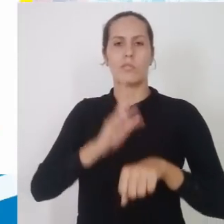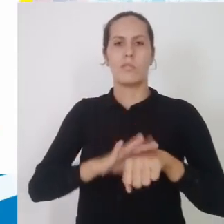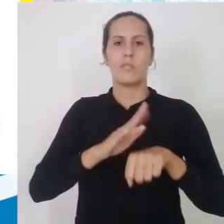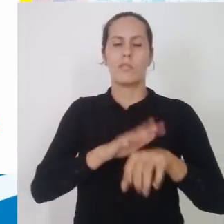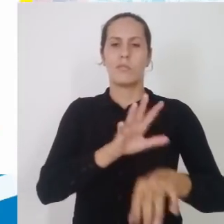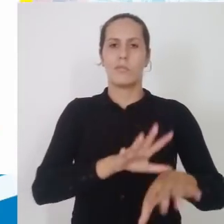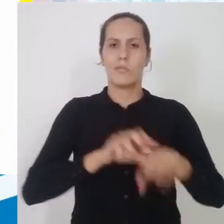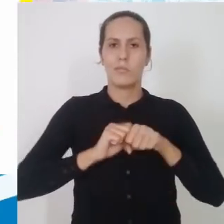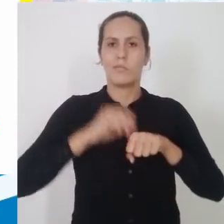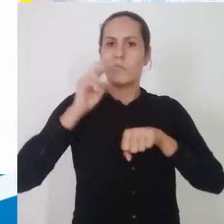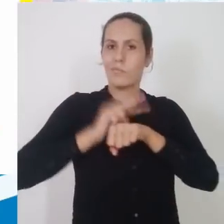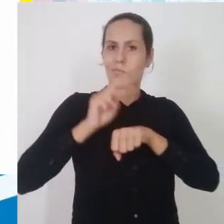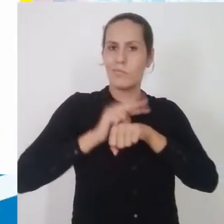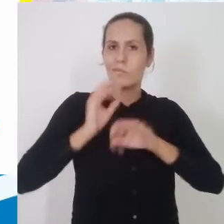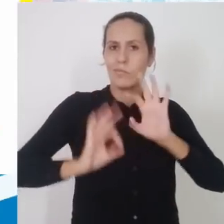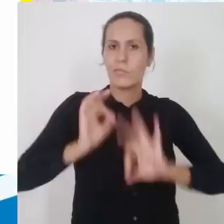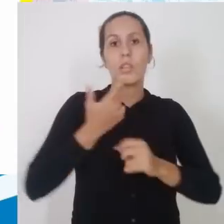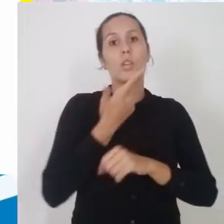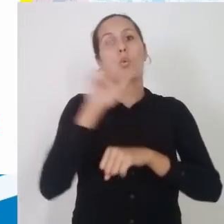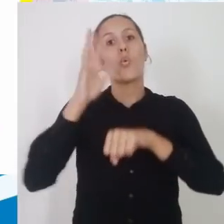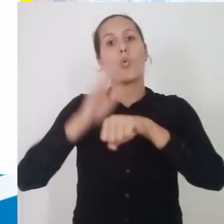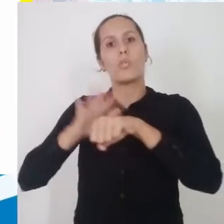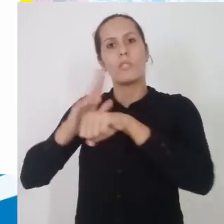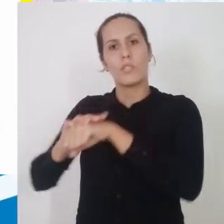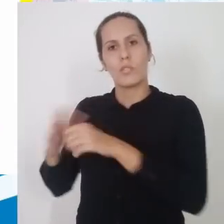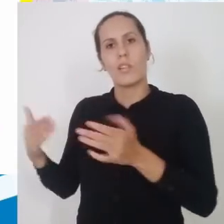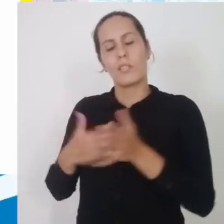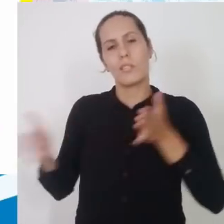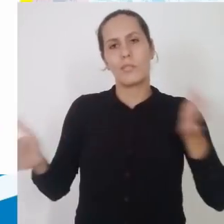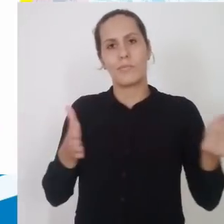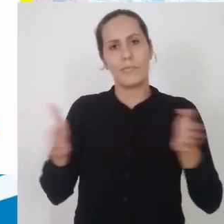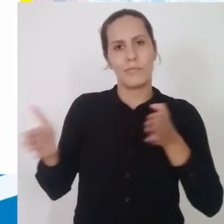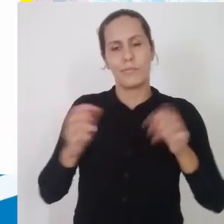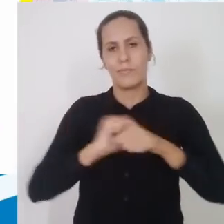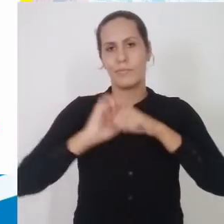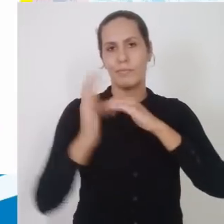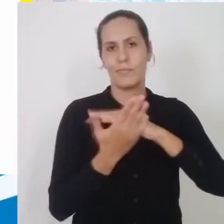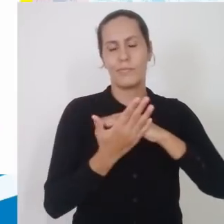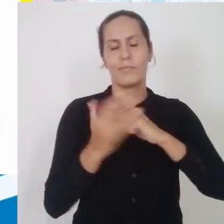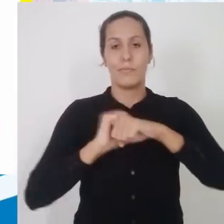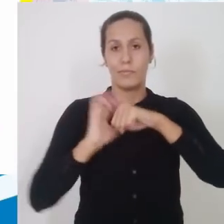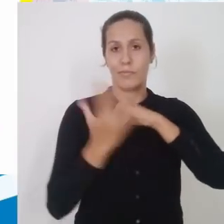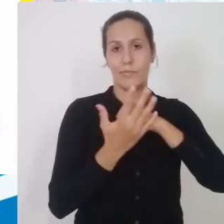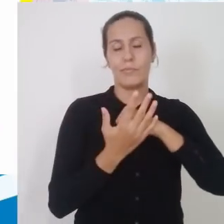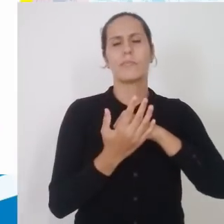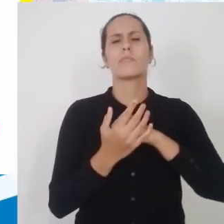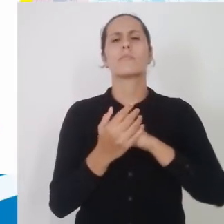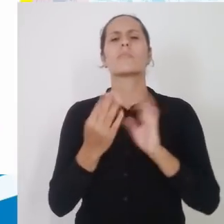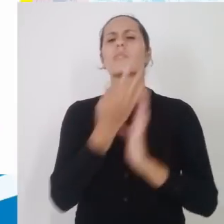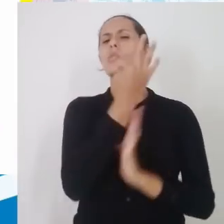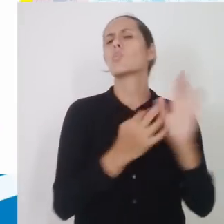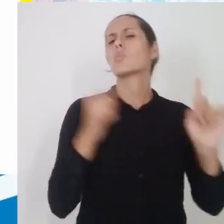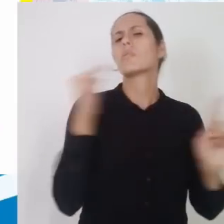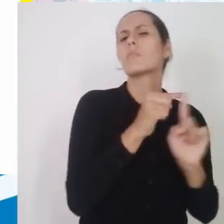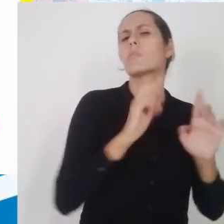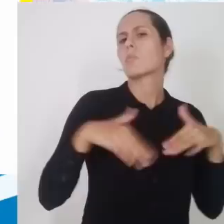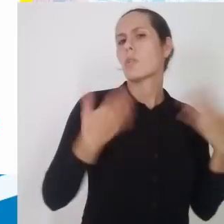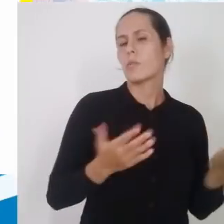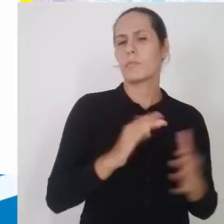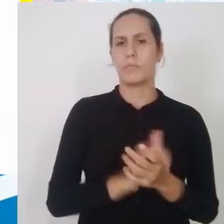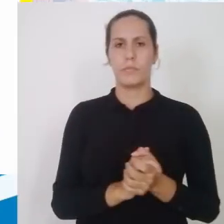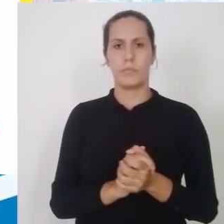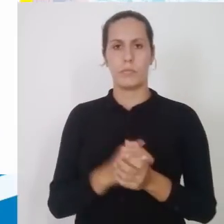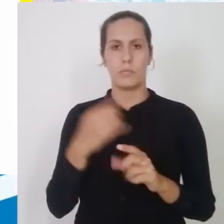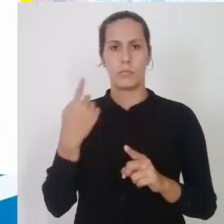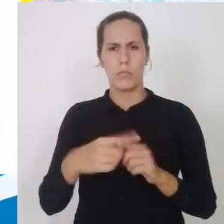texto? Por que ele foi produzido? Bom, um artigo de opinião ele é produzido para mostrar um ponto de vista pessoal